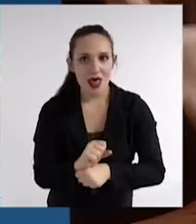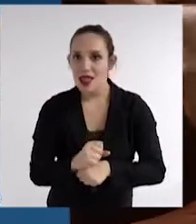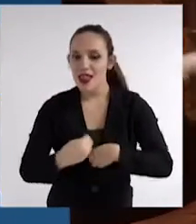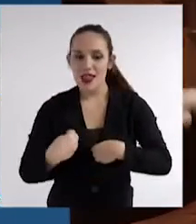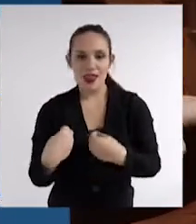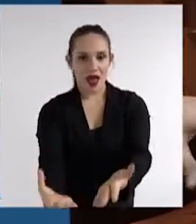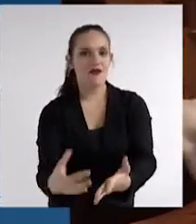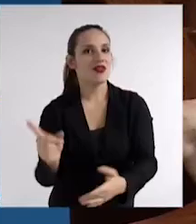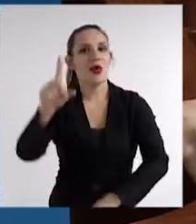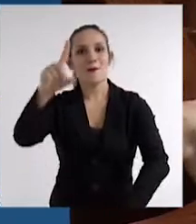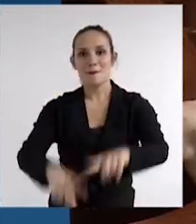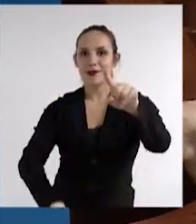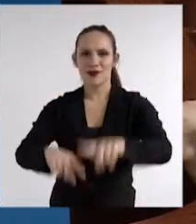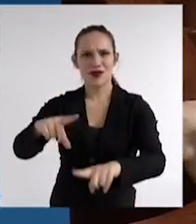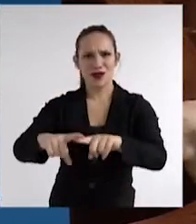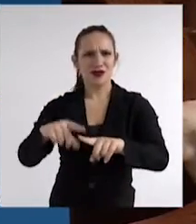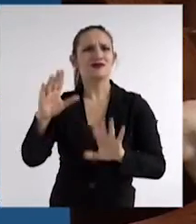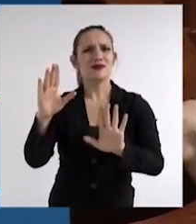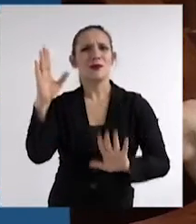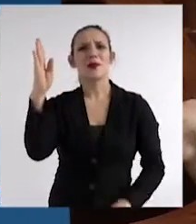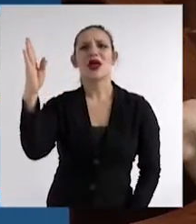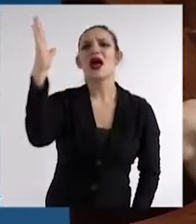acontecem em todo o Brasil.